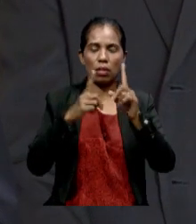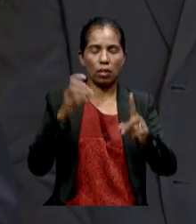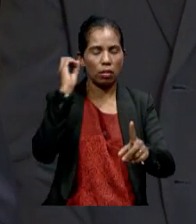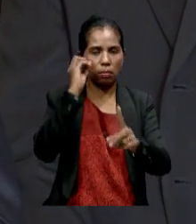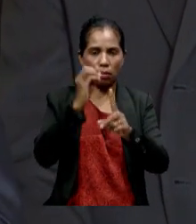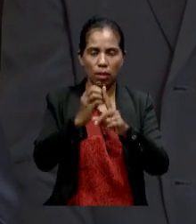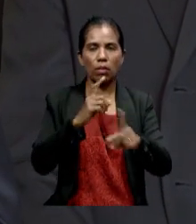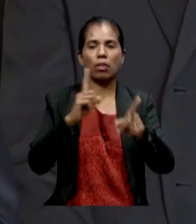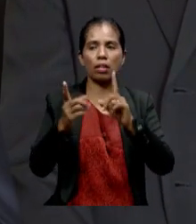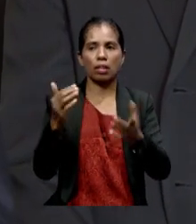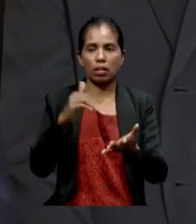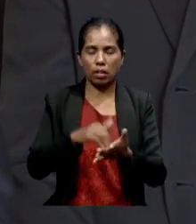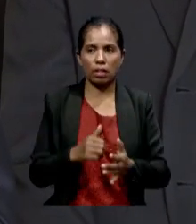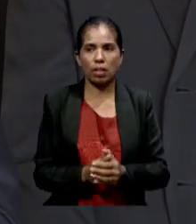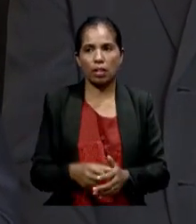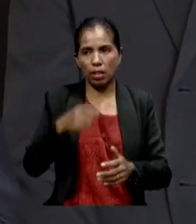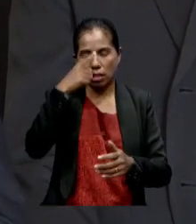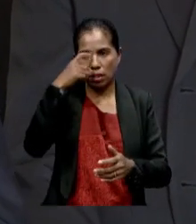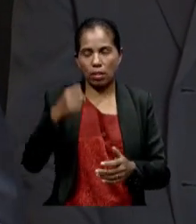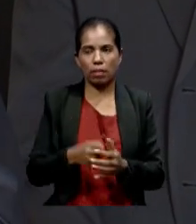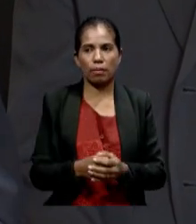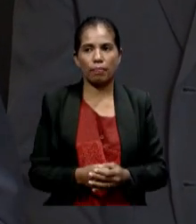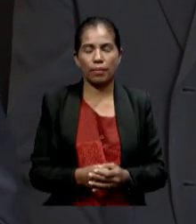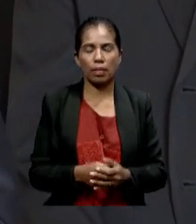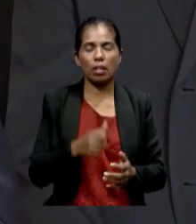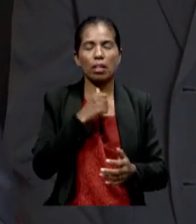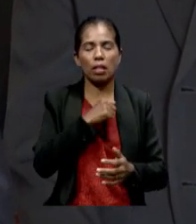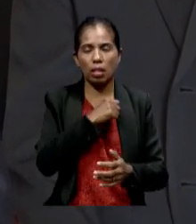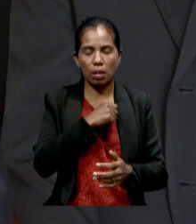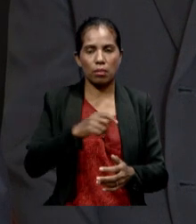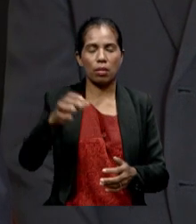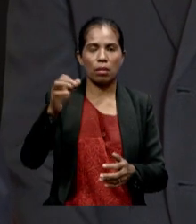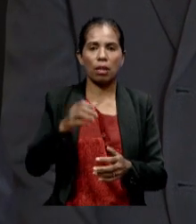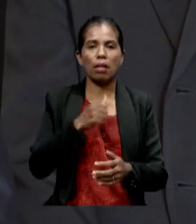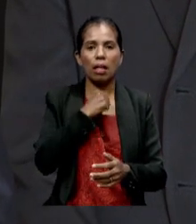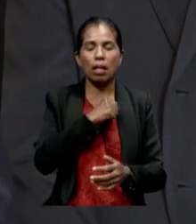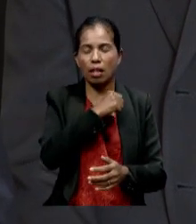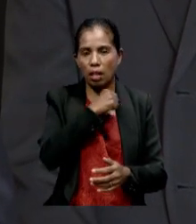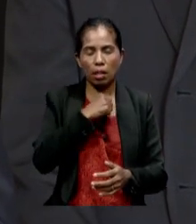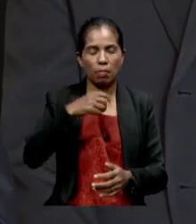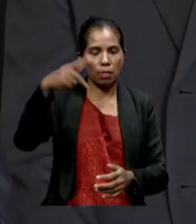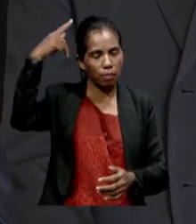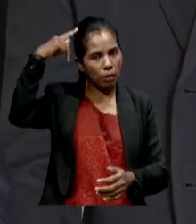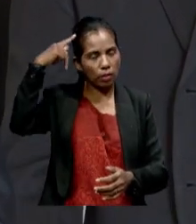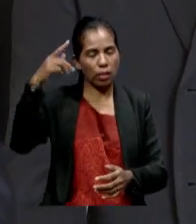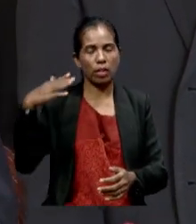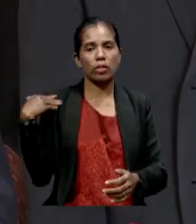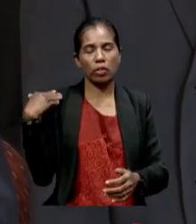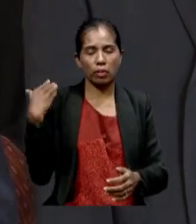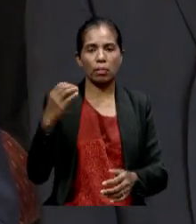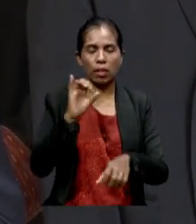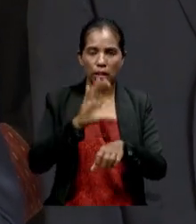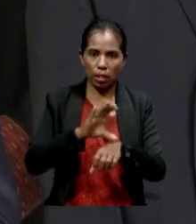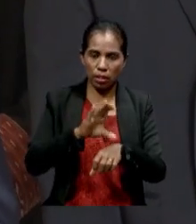crítica, se você também, amo o Papa Francisco, deixa jovem na igreja, a igreja é uma jovem,